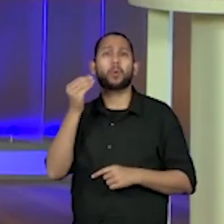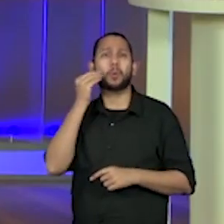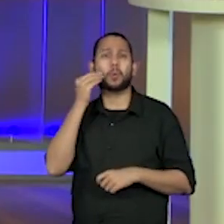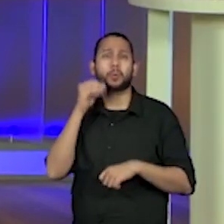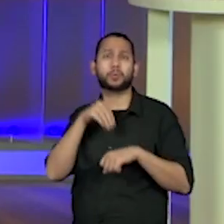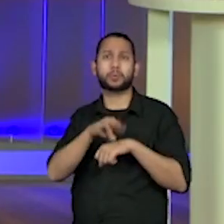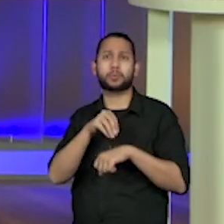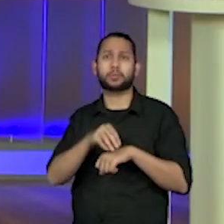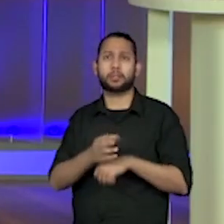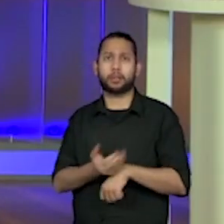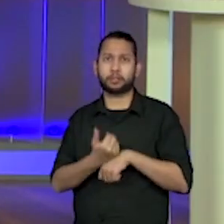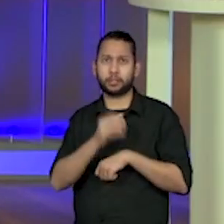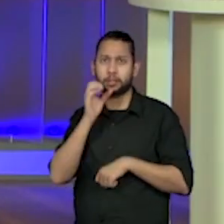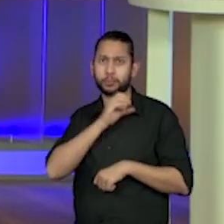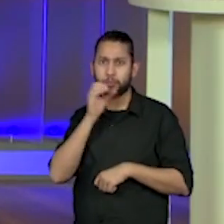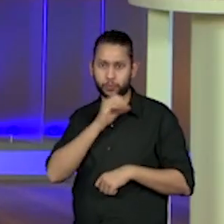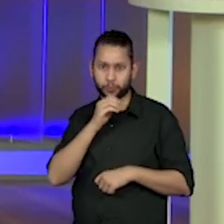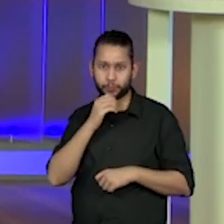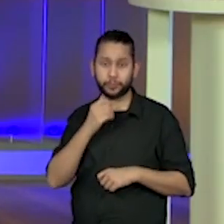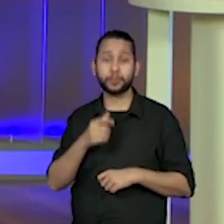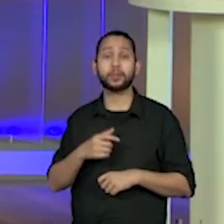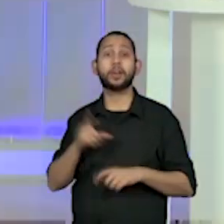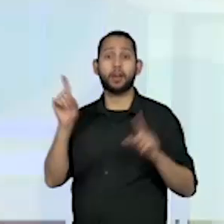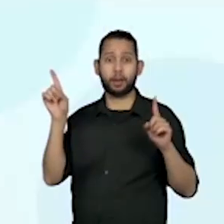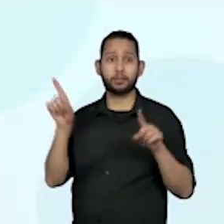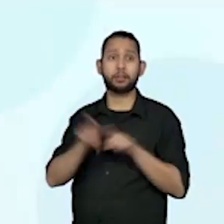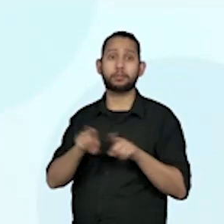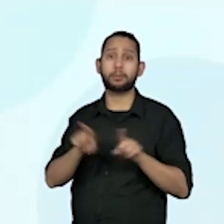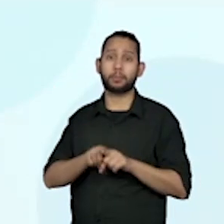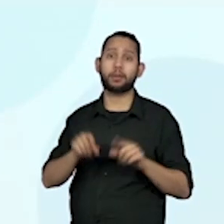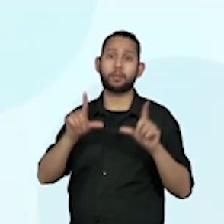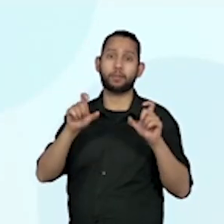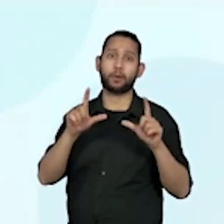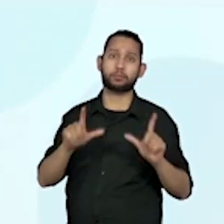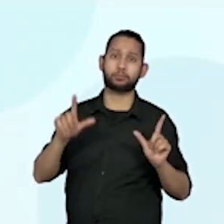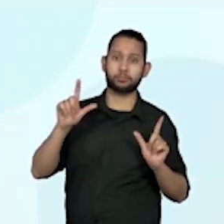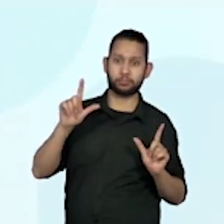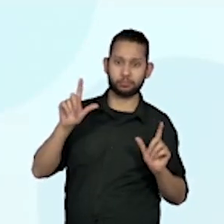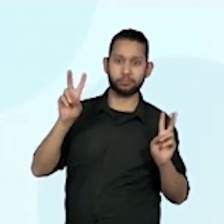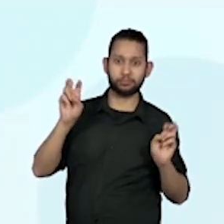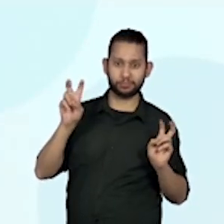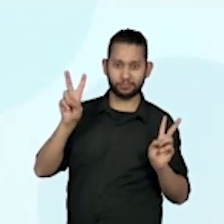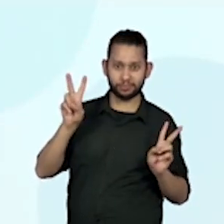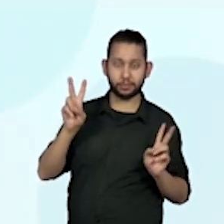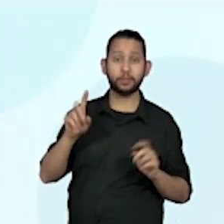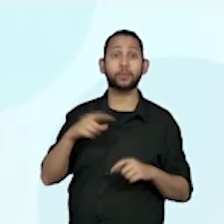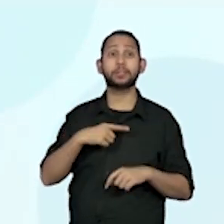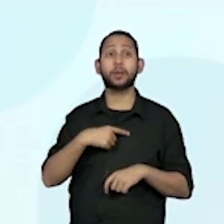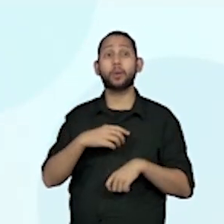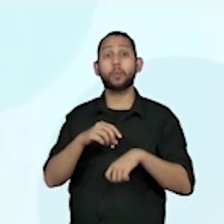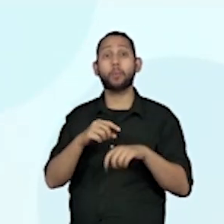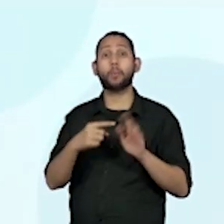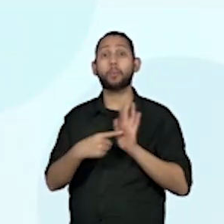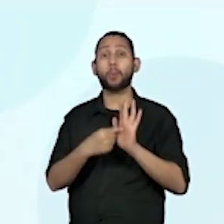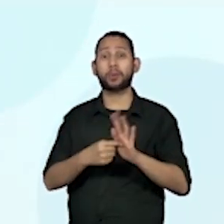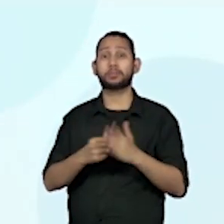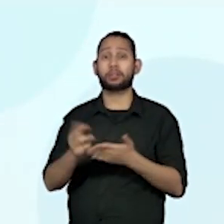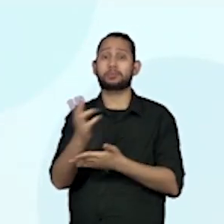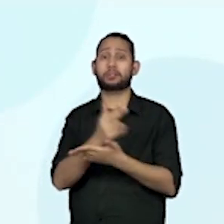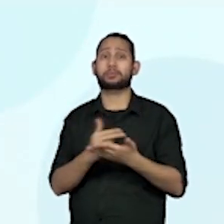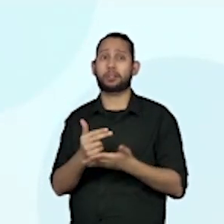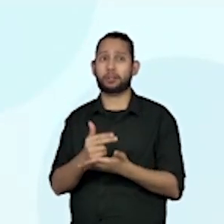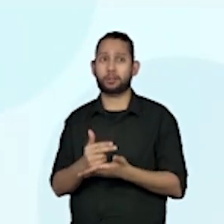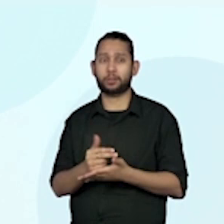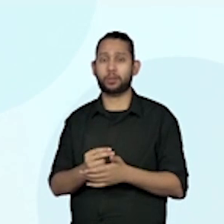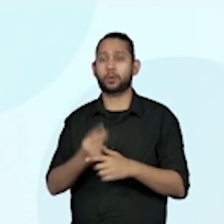com vocês antes. Então, vamos lá. Printem também, essa é a sugestão de atividade. Represente graficamente, quer dizer, por